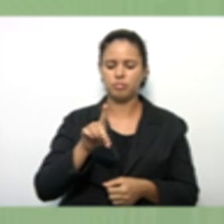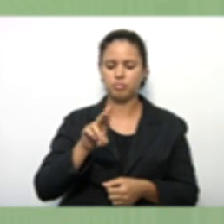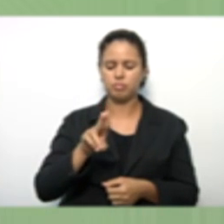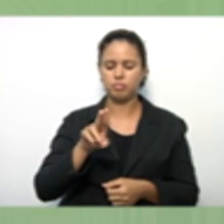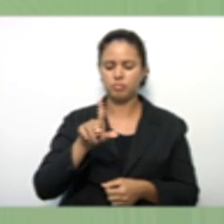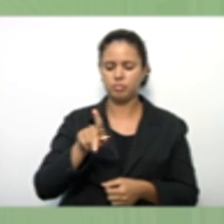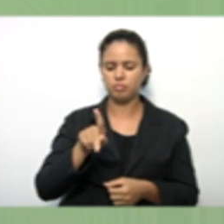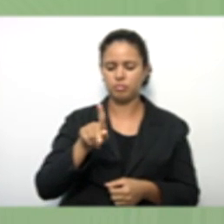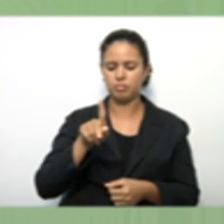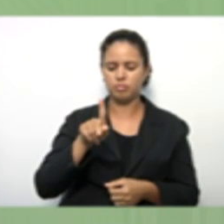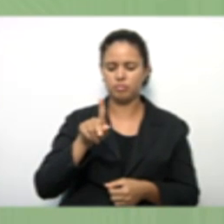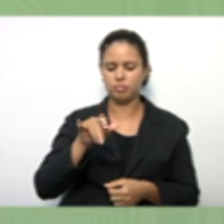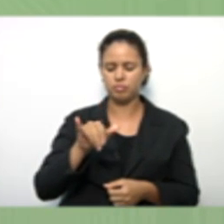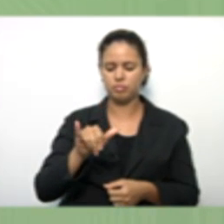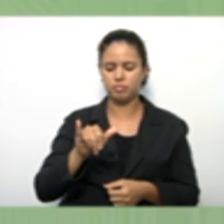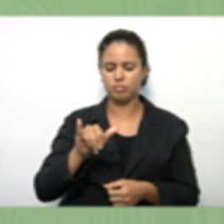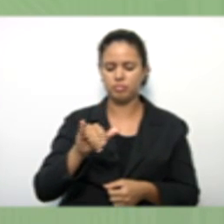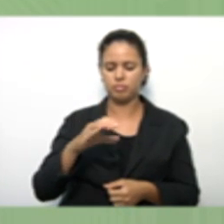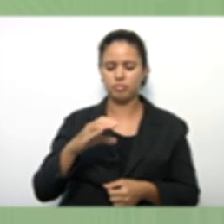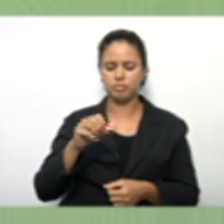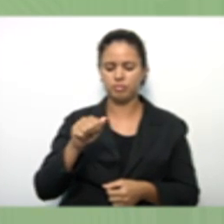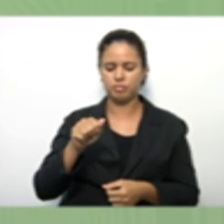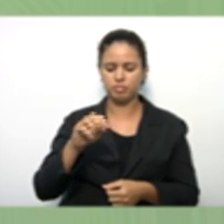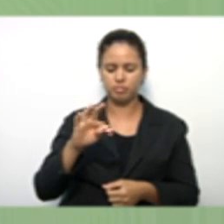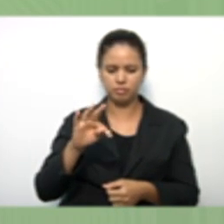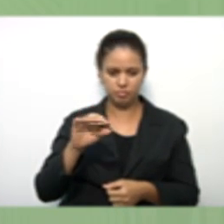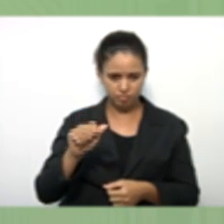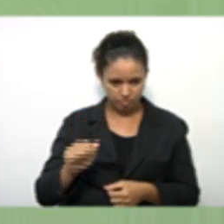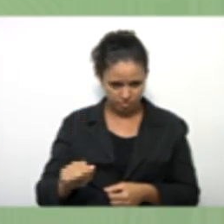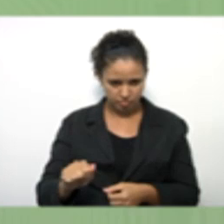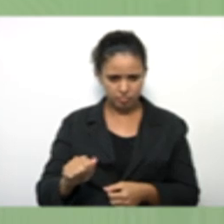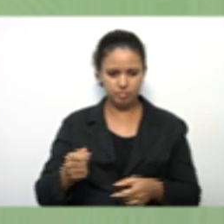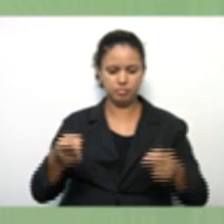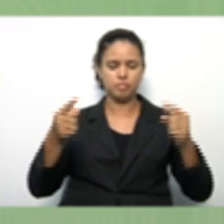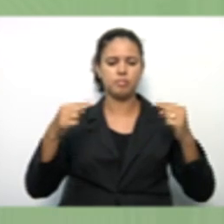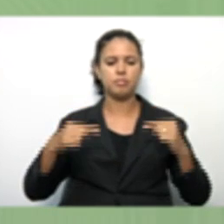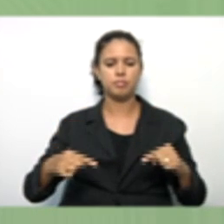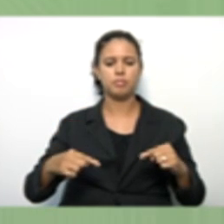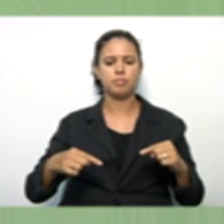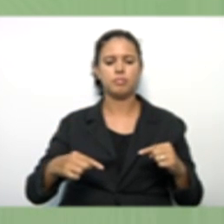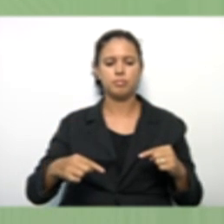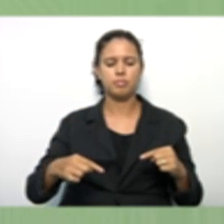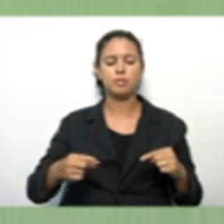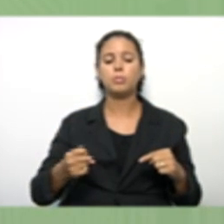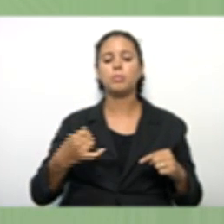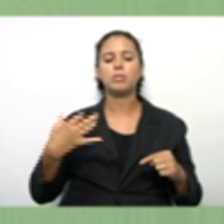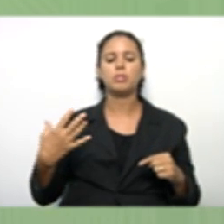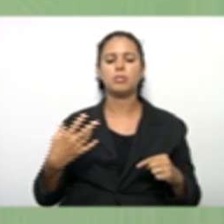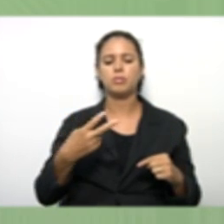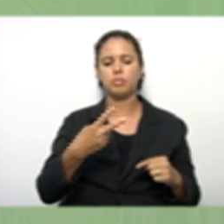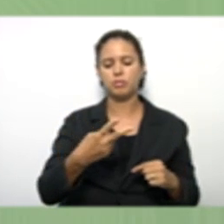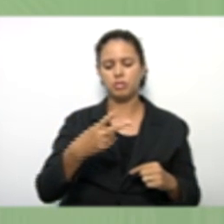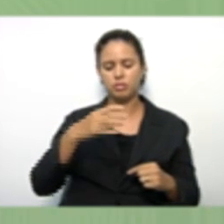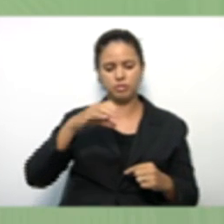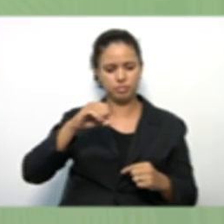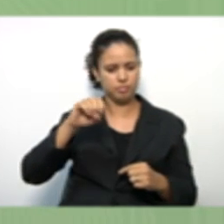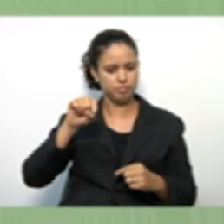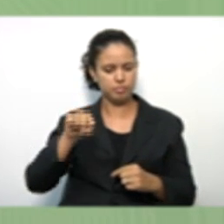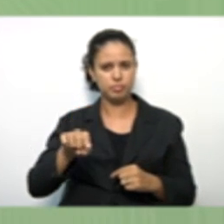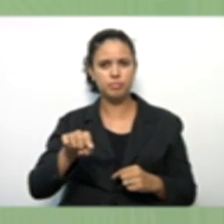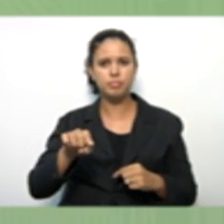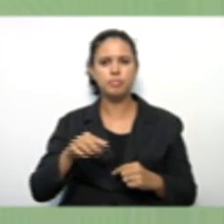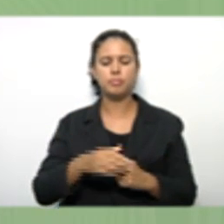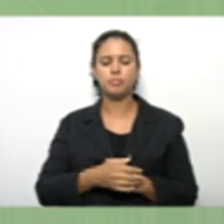receber no valor de 20 mil. Lembrando que bens e direitos, de uma forma